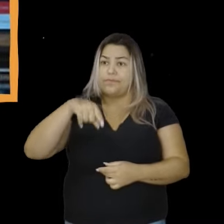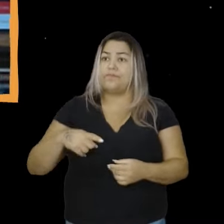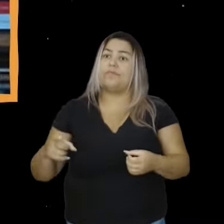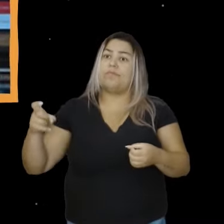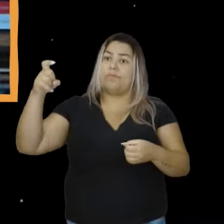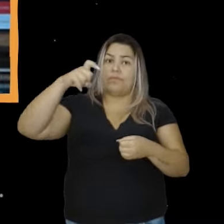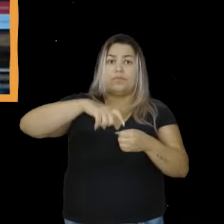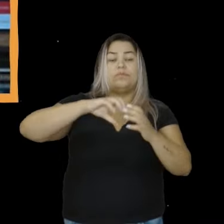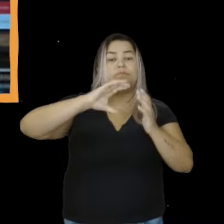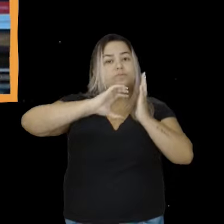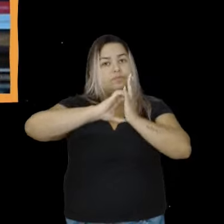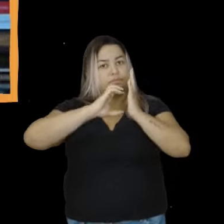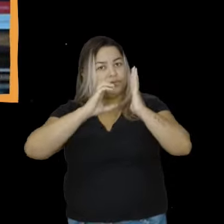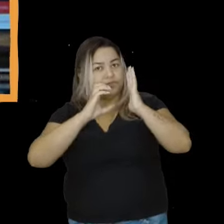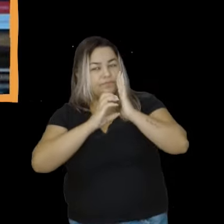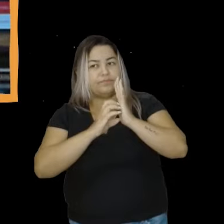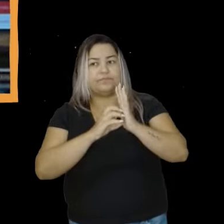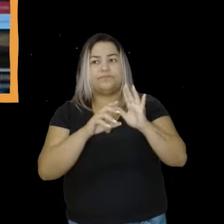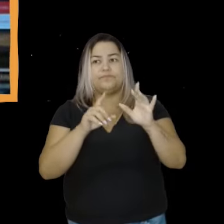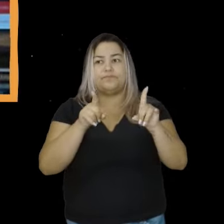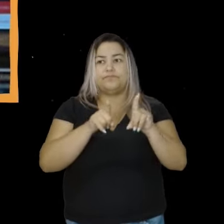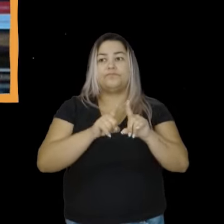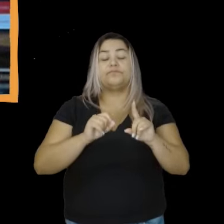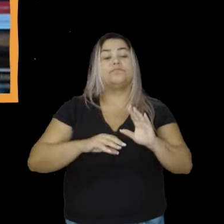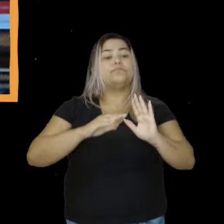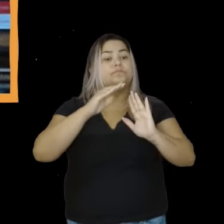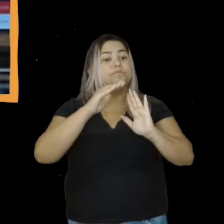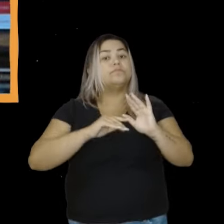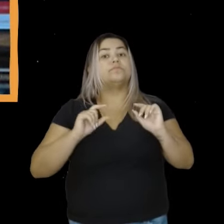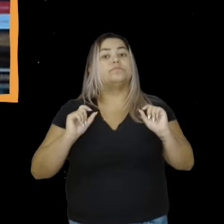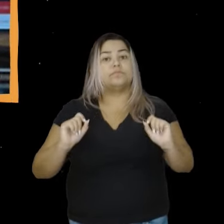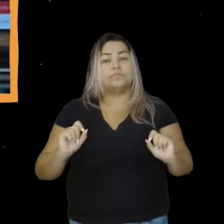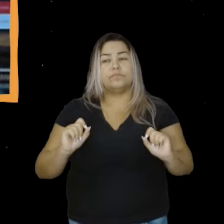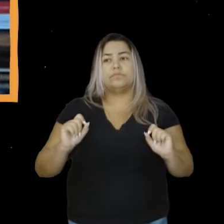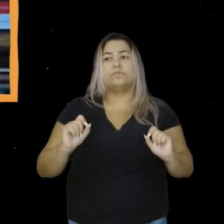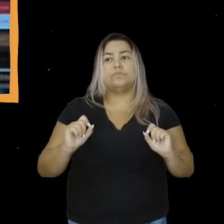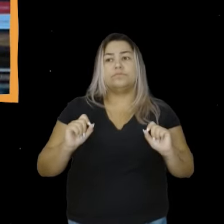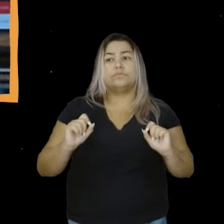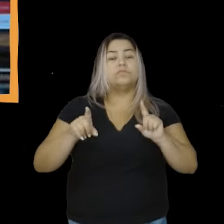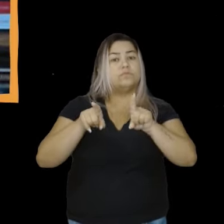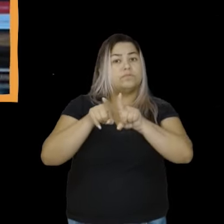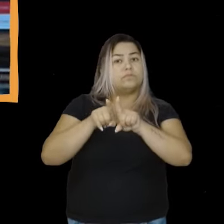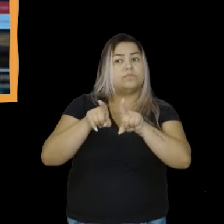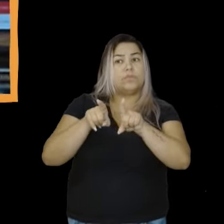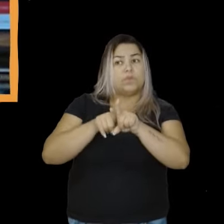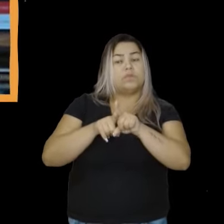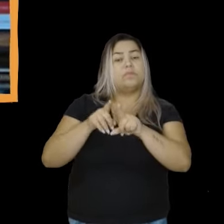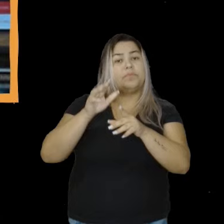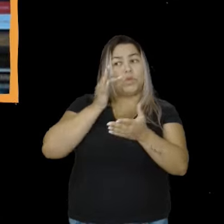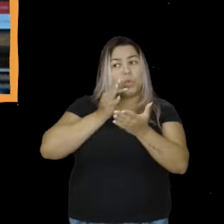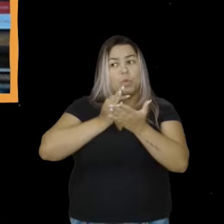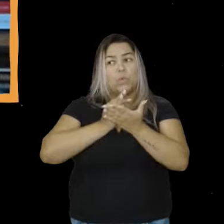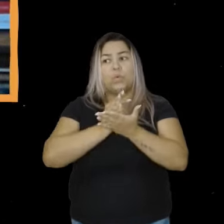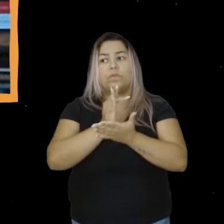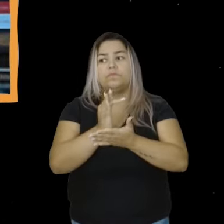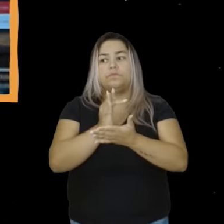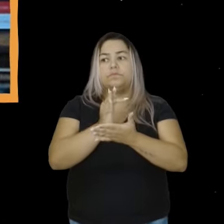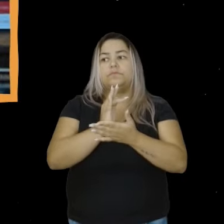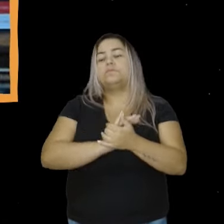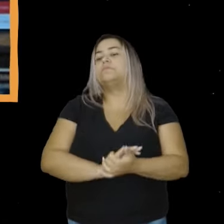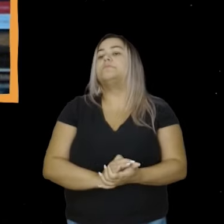no partido, votar na lista, e com base nos princípios da fidelidade, com base nos